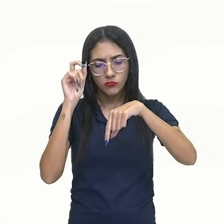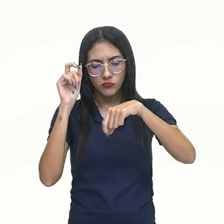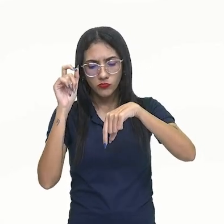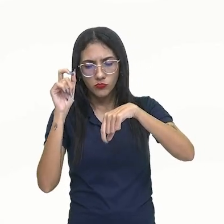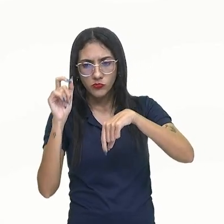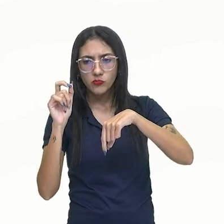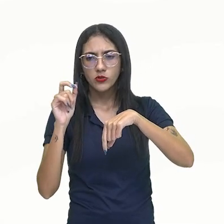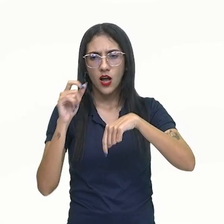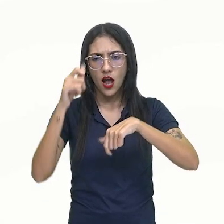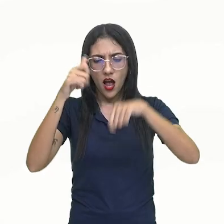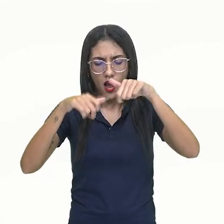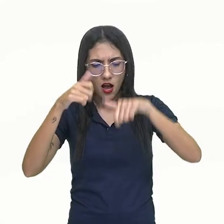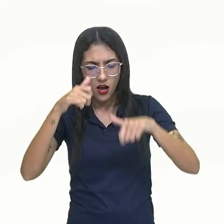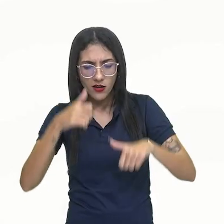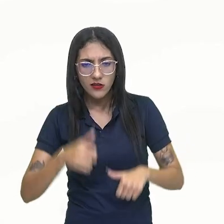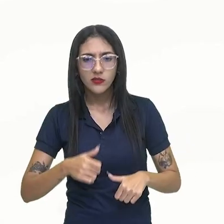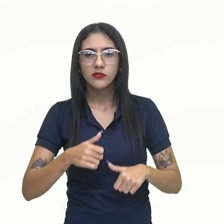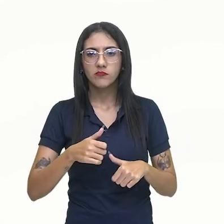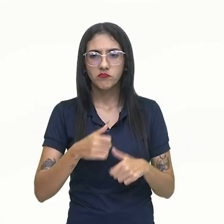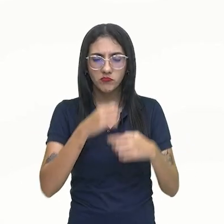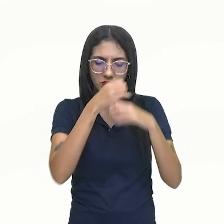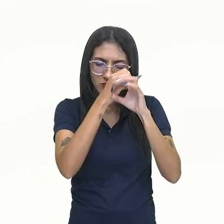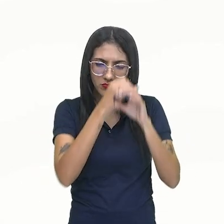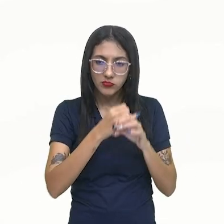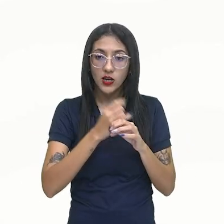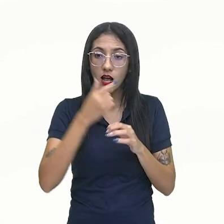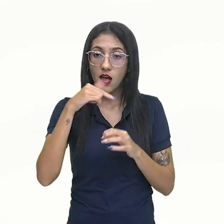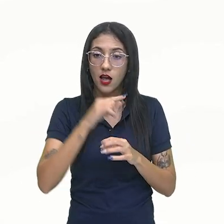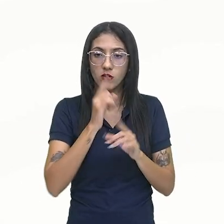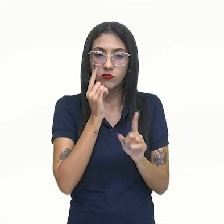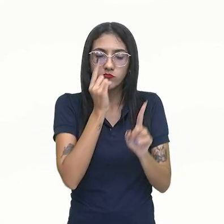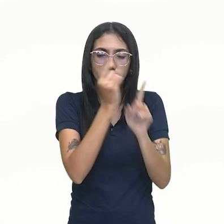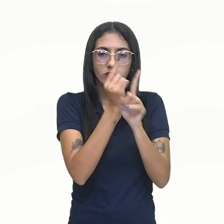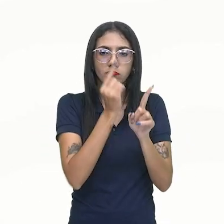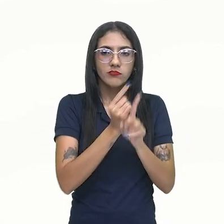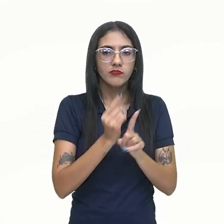observada em microscópio, e aí eles conseguiram